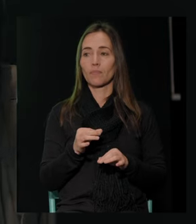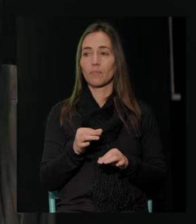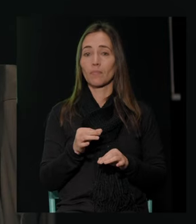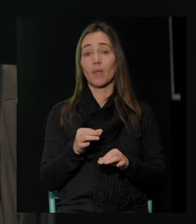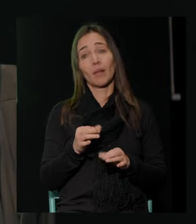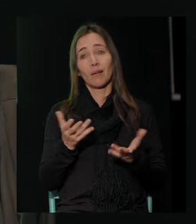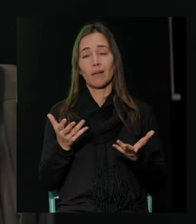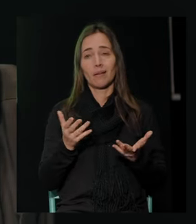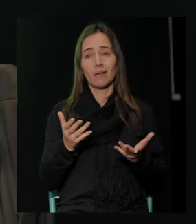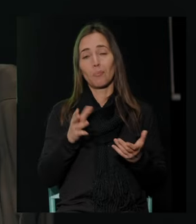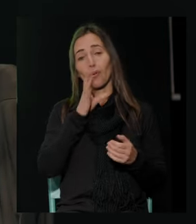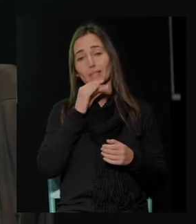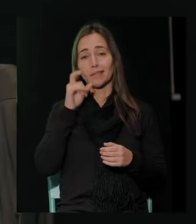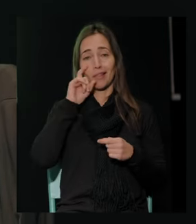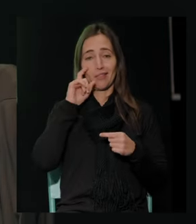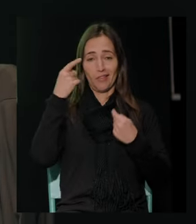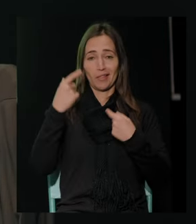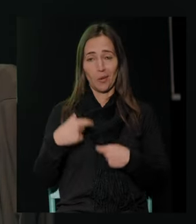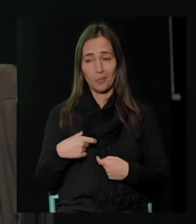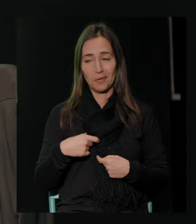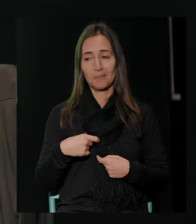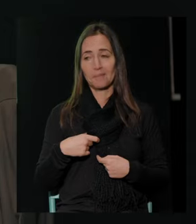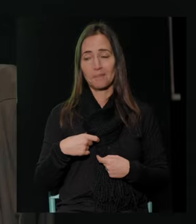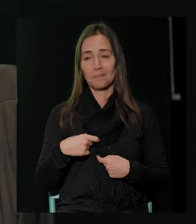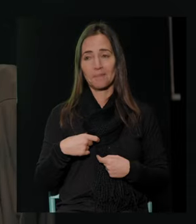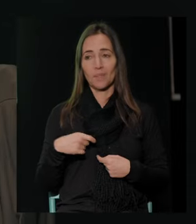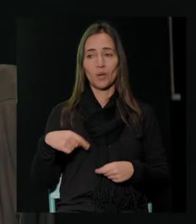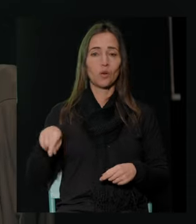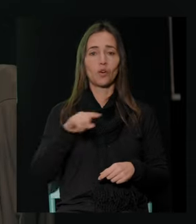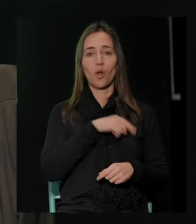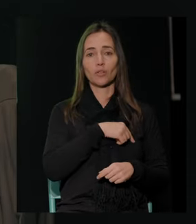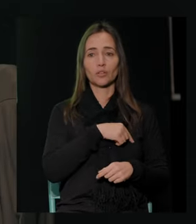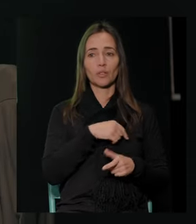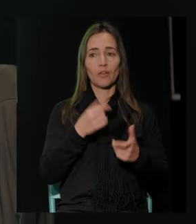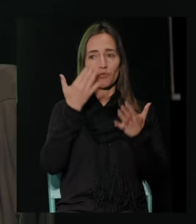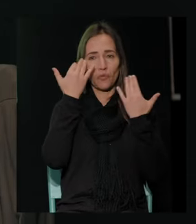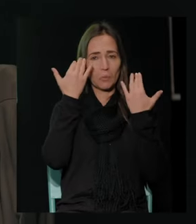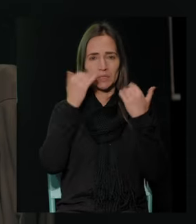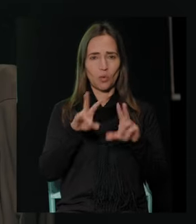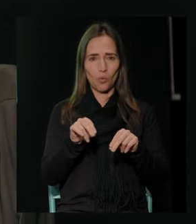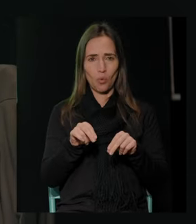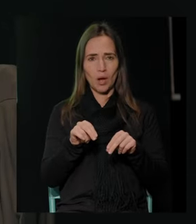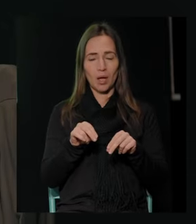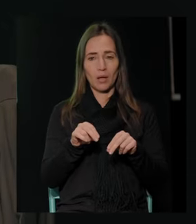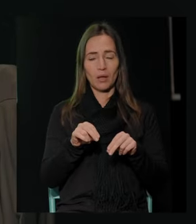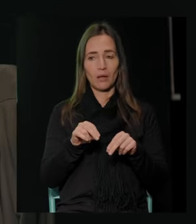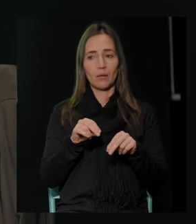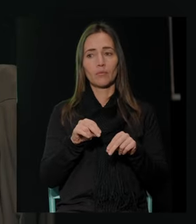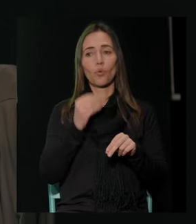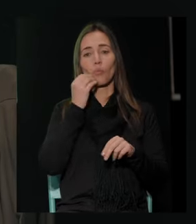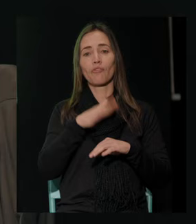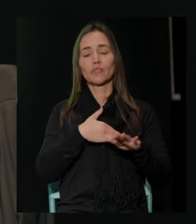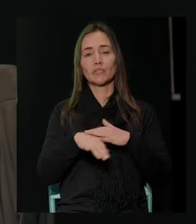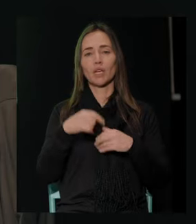paradoxalmente, de certa forma, defendido por um polícia. E, portanto, nós nunca tínhamos informação sobre as ações e, portanto, eu lembro-me